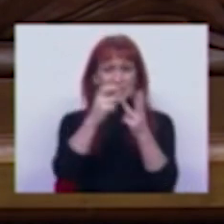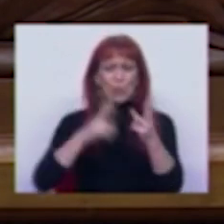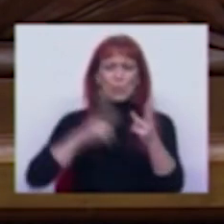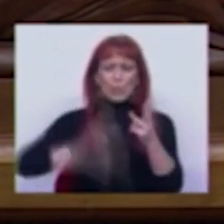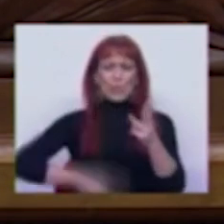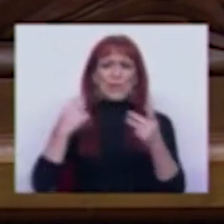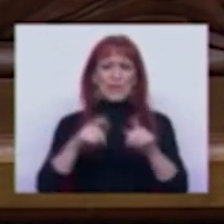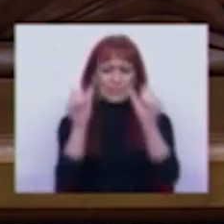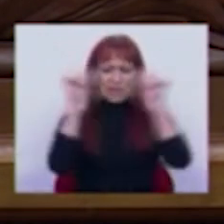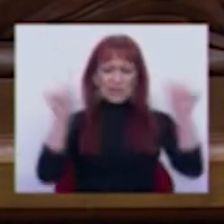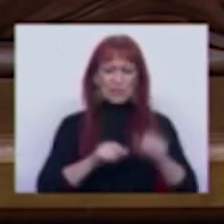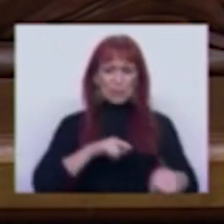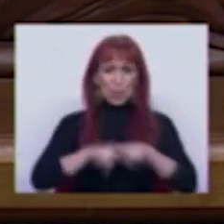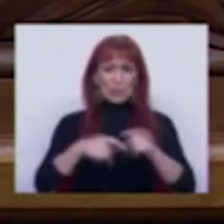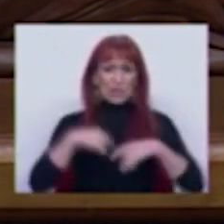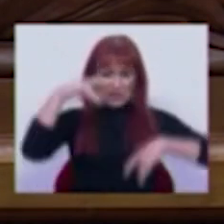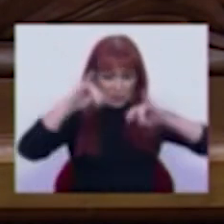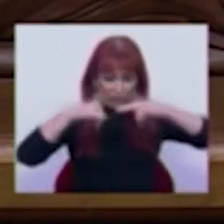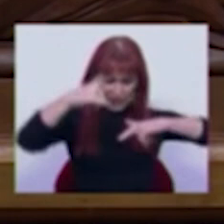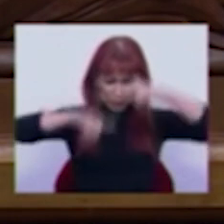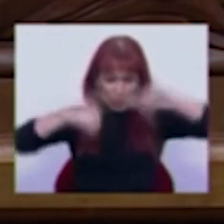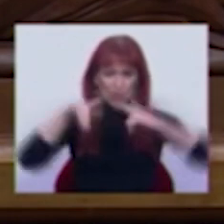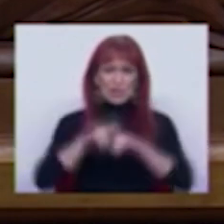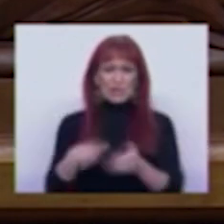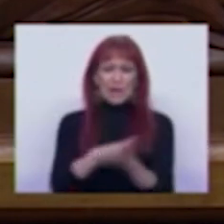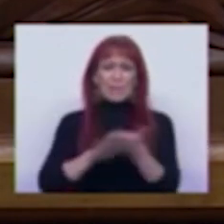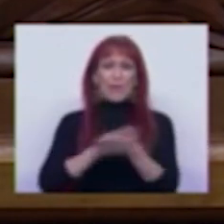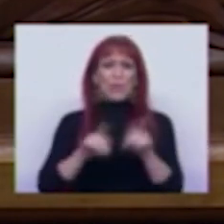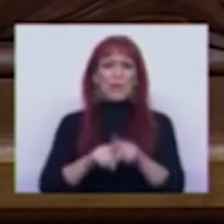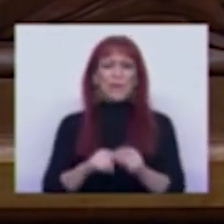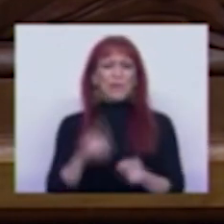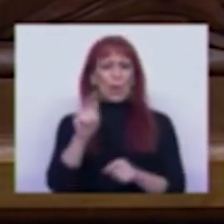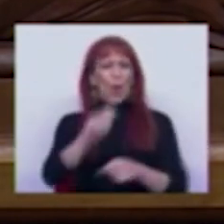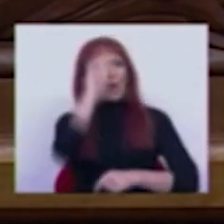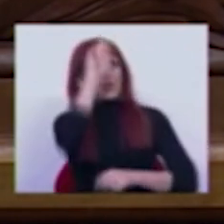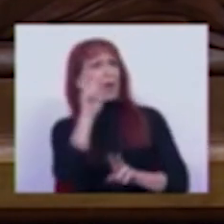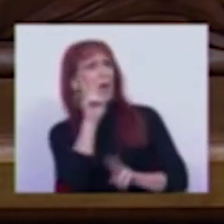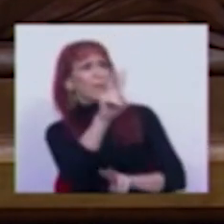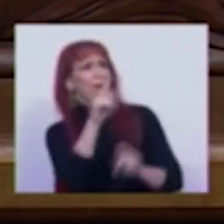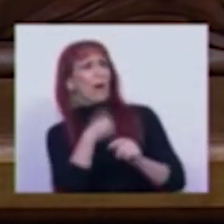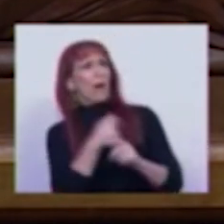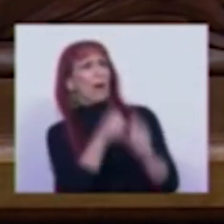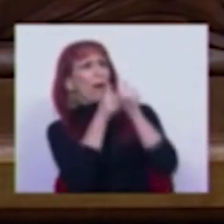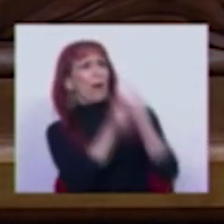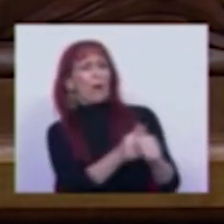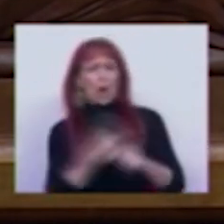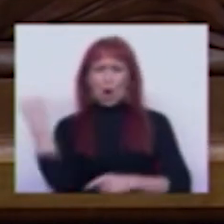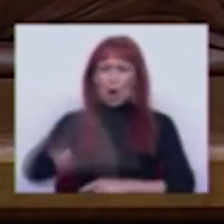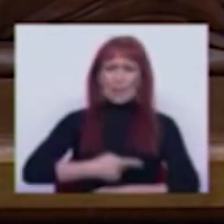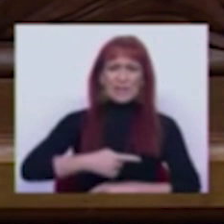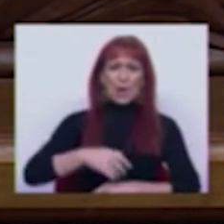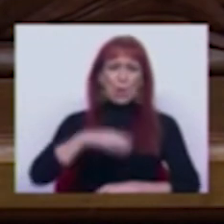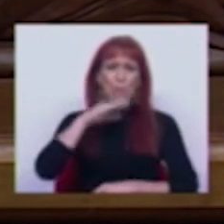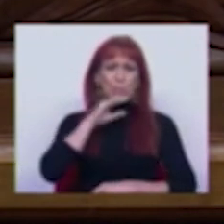Portugal tinha um sistema político fantoche, baseado no culto do chefe, na opressão da polícia